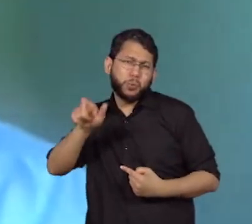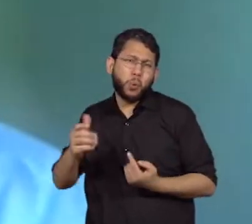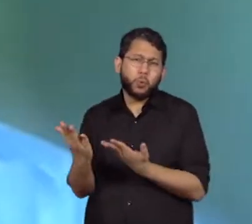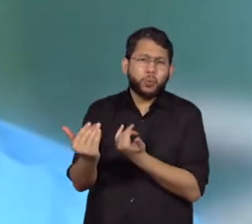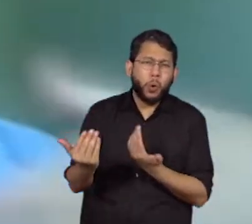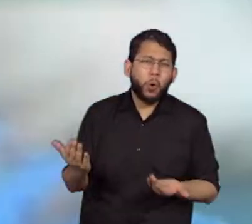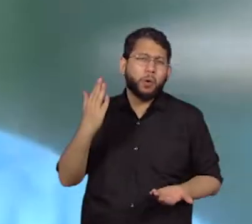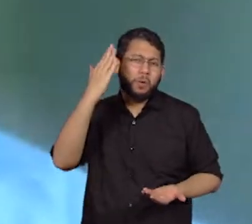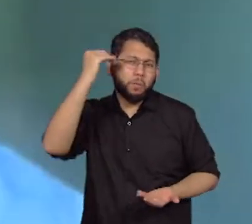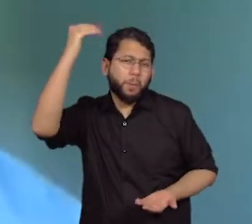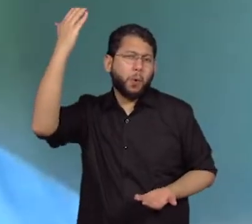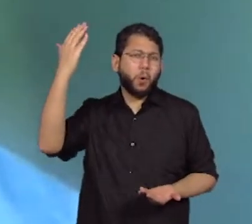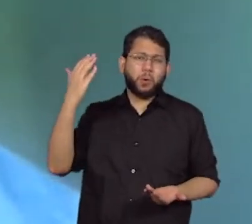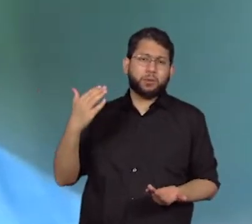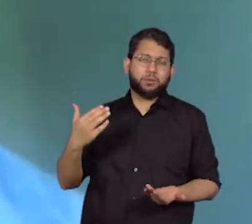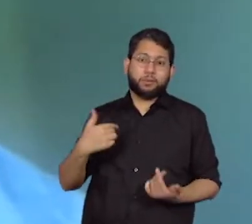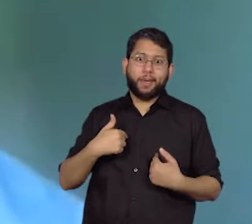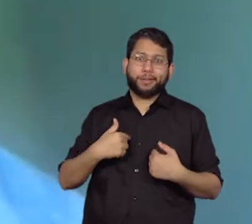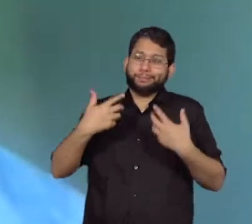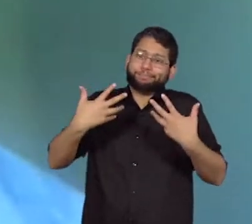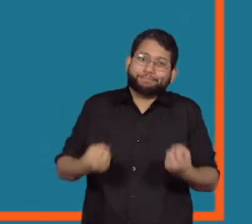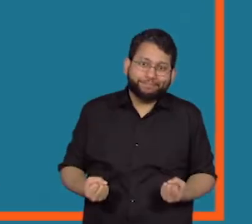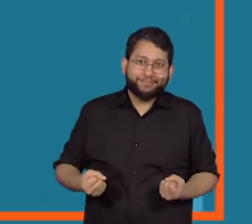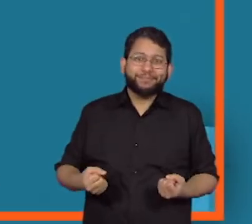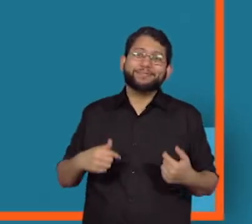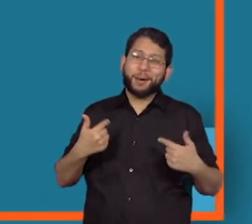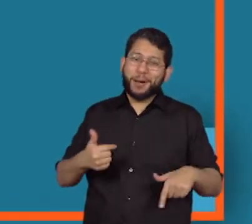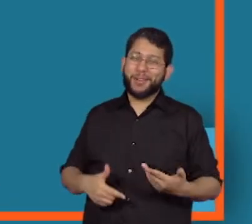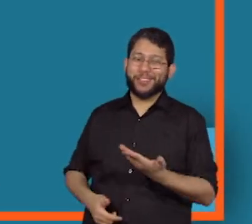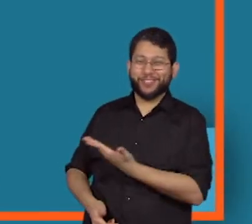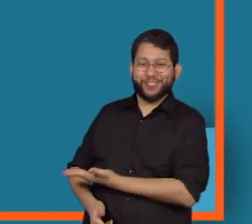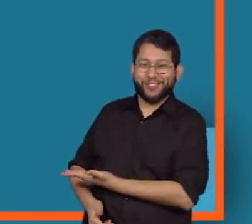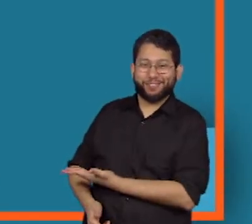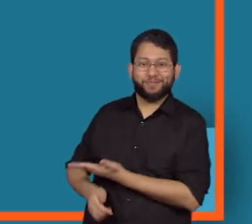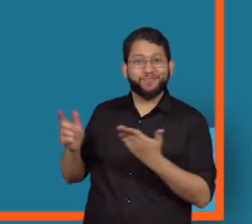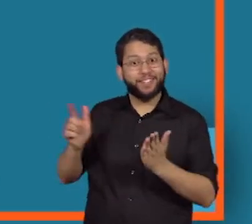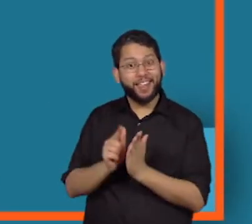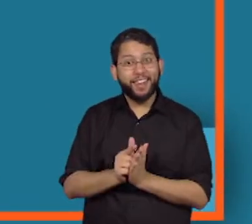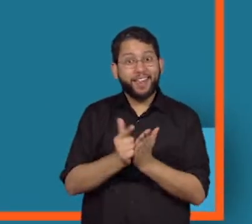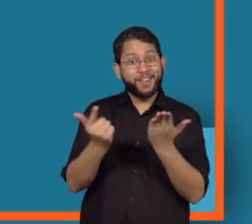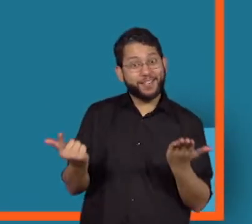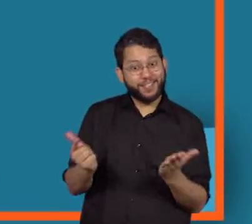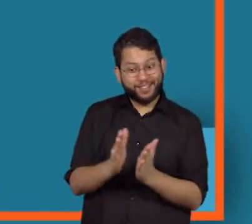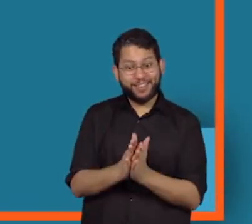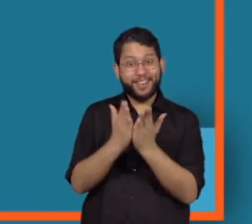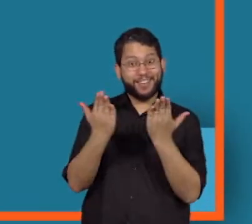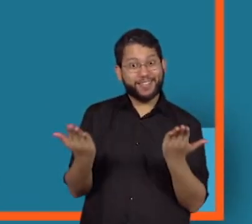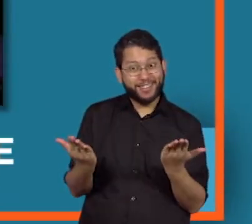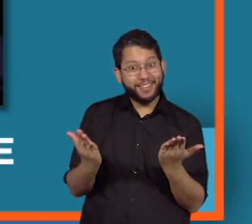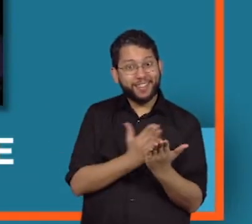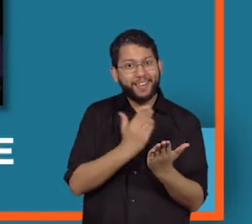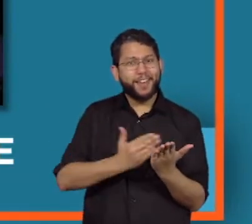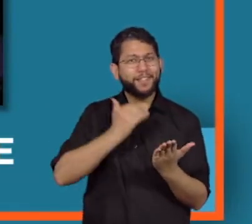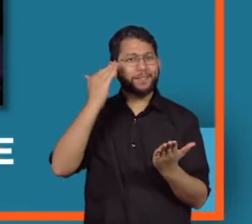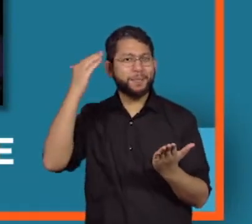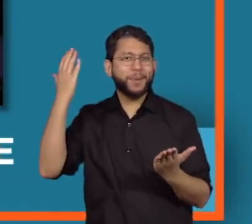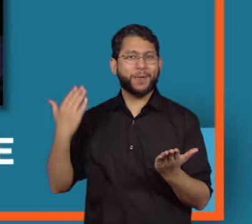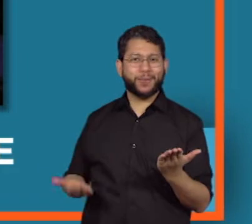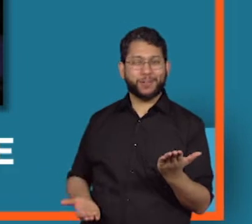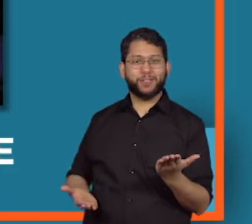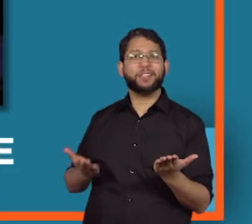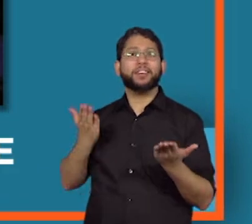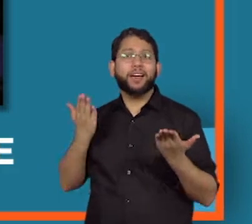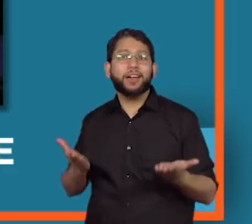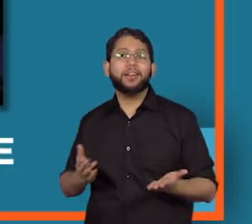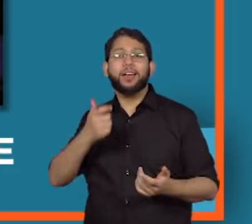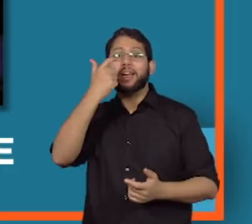das celebridades de cabeça, né? Trabalhei na Quem. Sobre um fundo branco, o título grande e preto, Quem. Em seguida, uma fotografia de Ravache ao lado